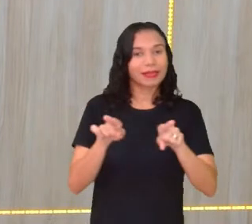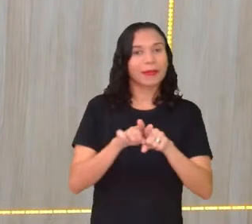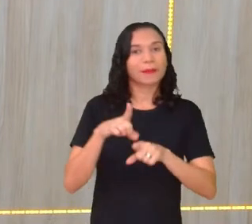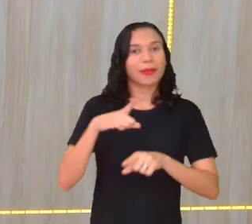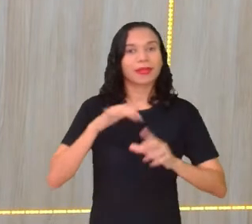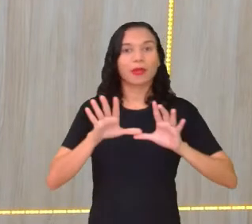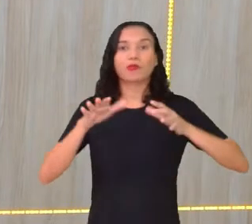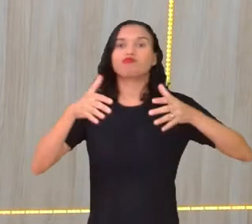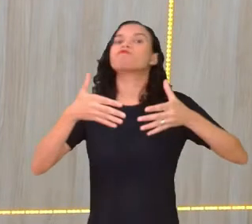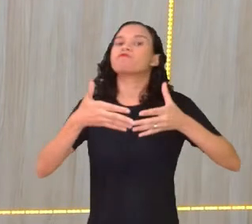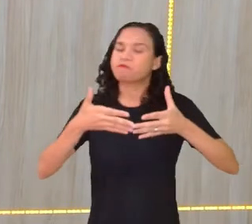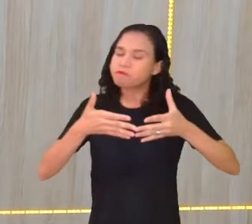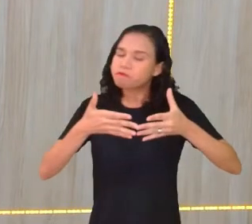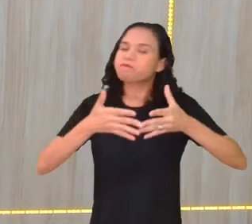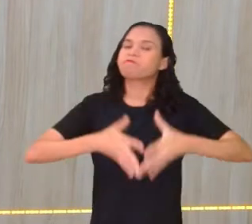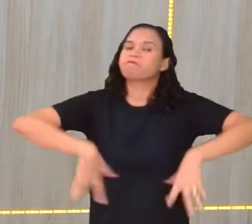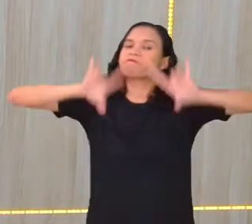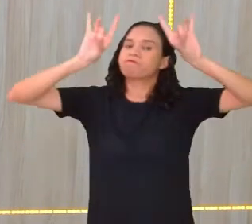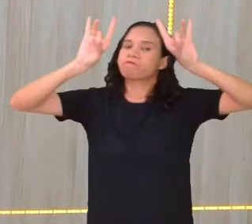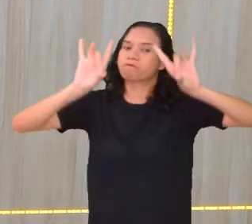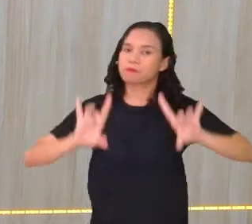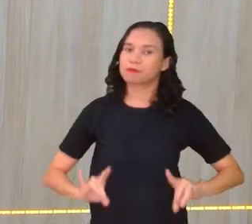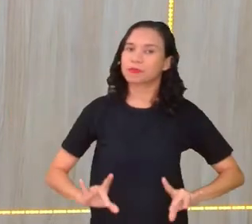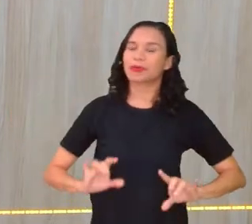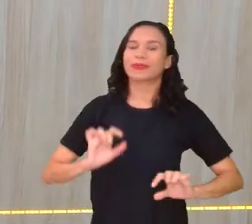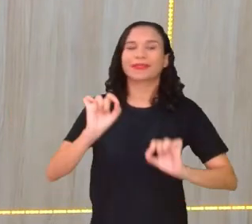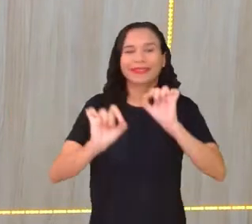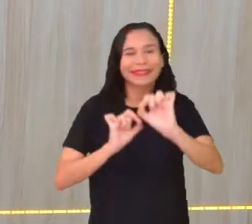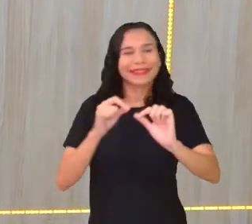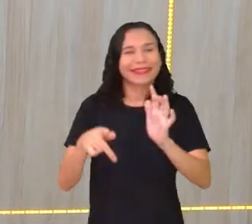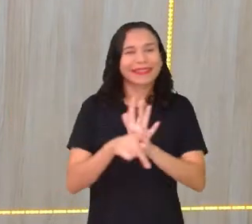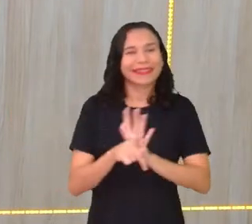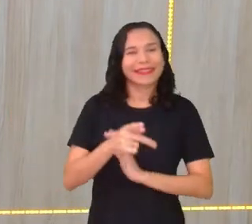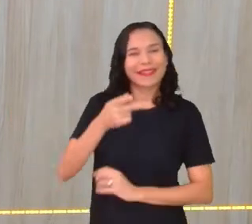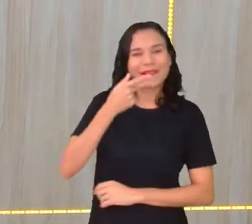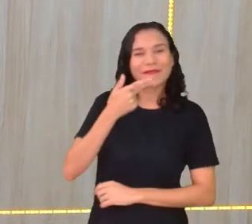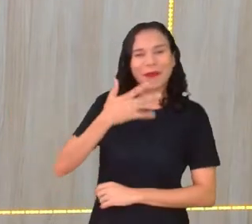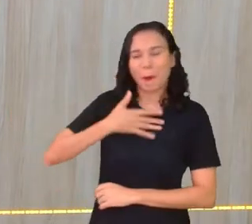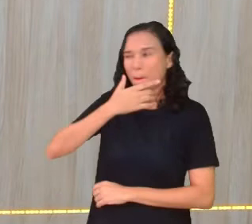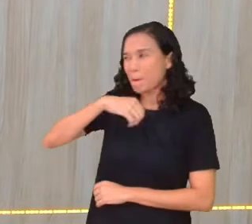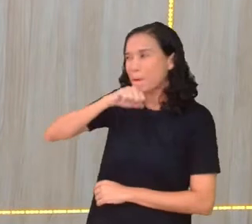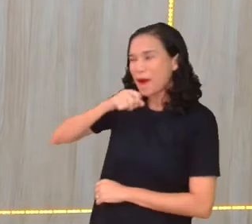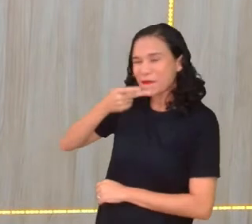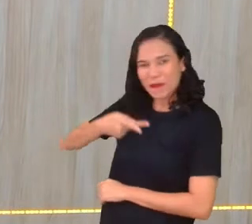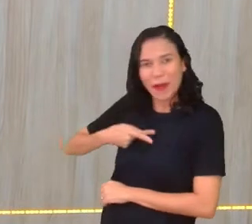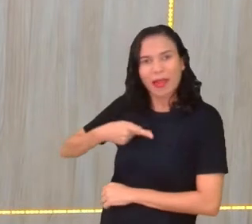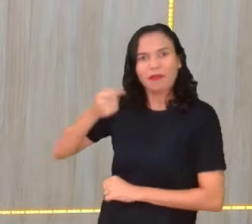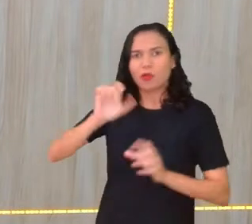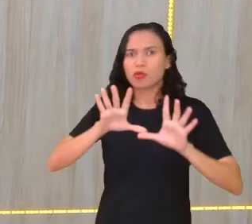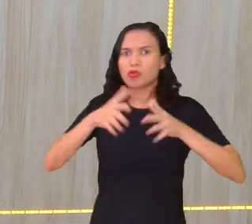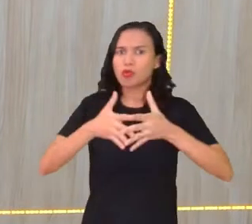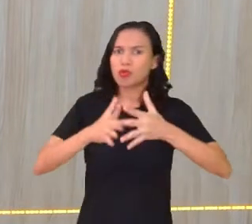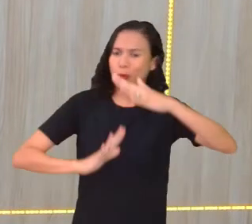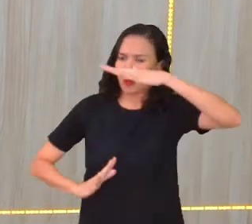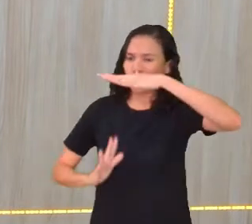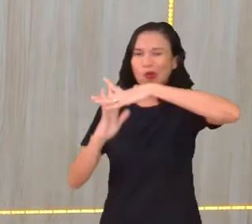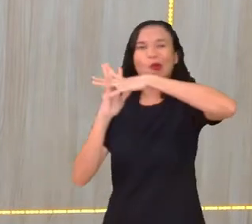uma equipe fenomenal. Como gostava meu pai de dizer, uma equipe